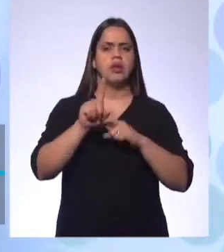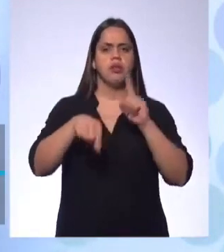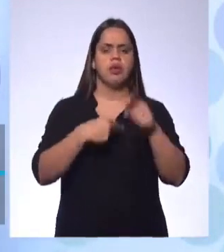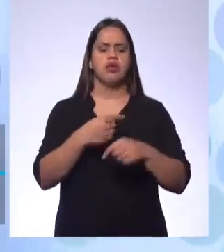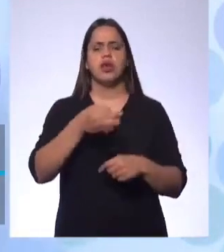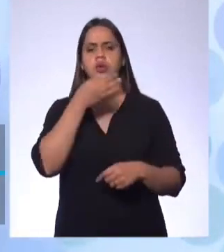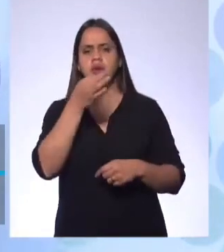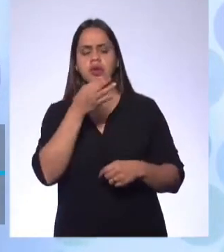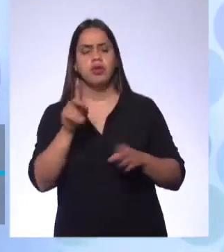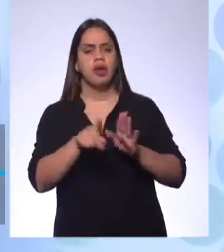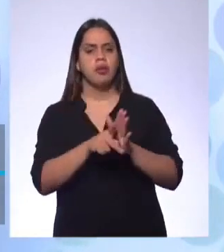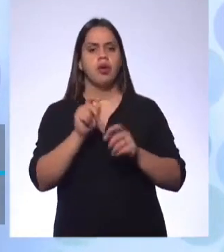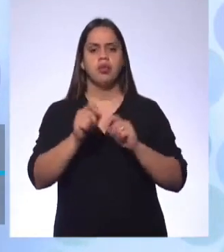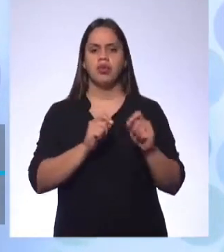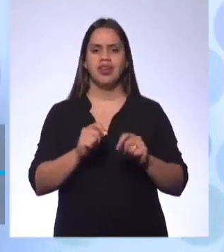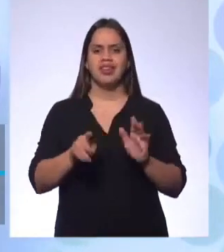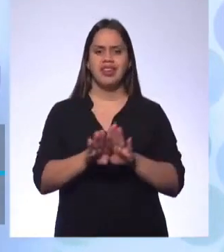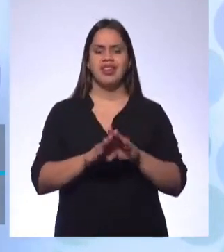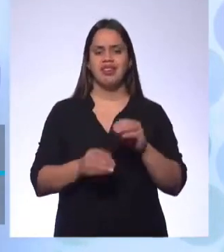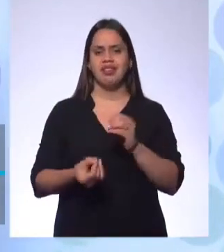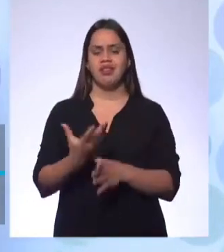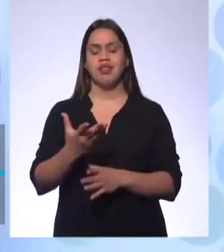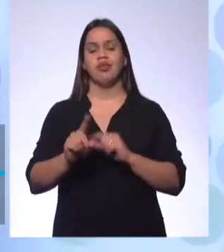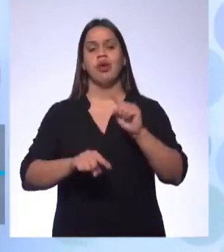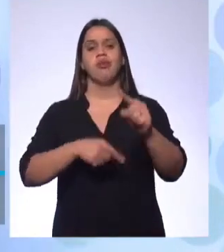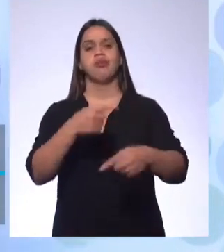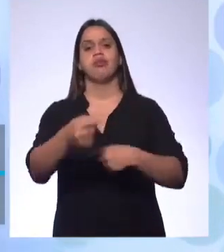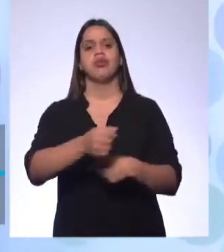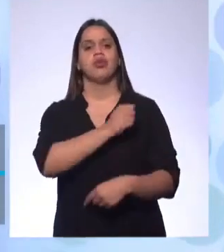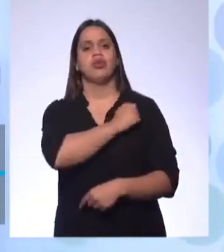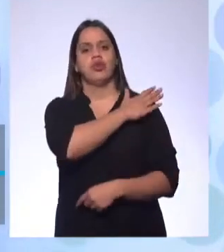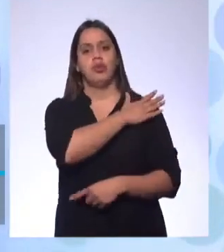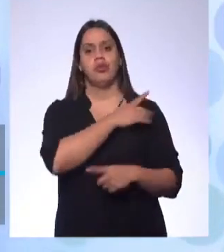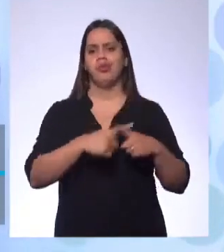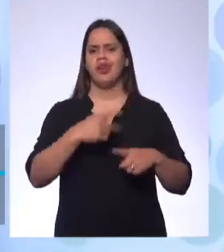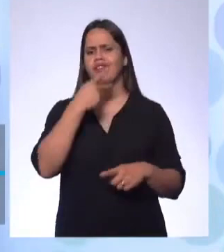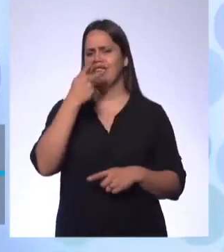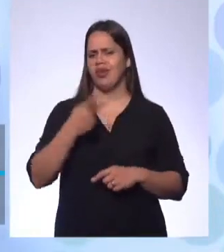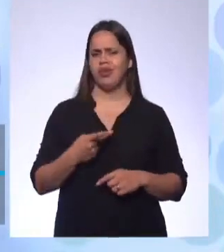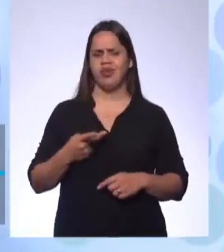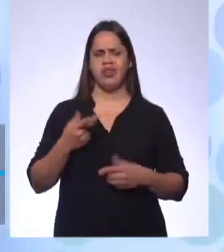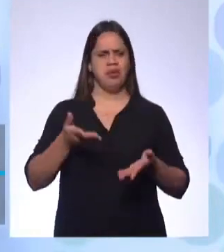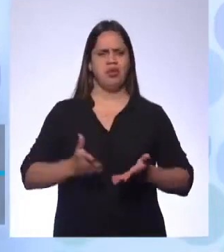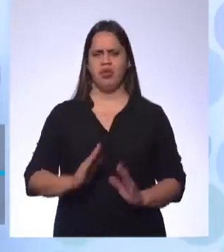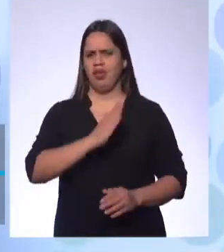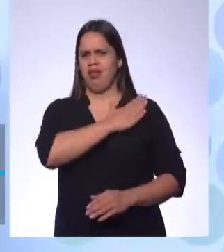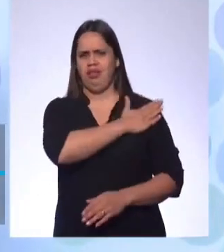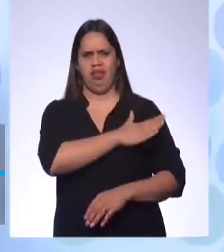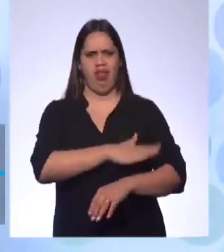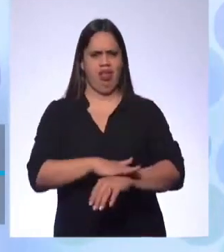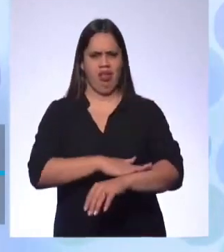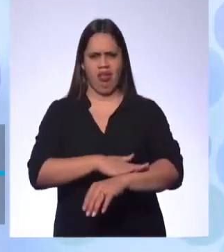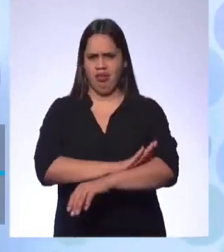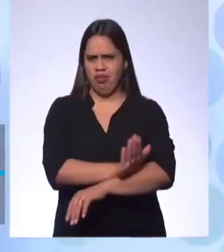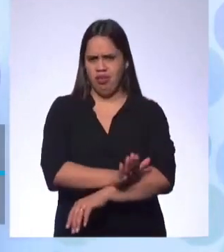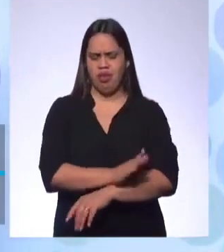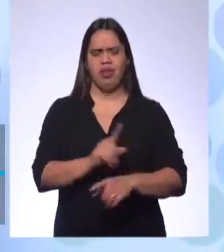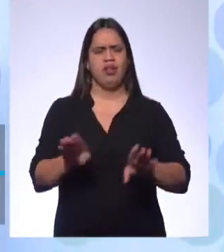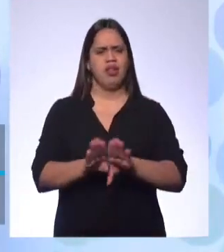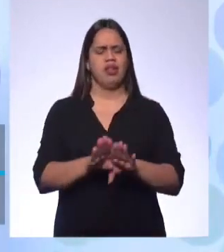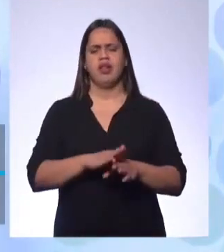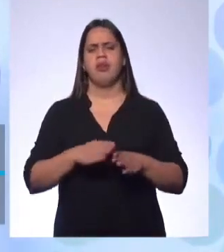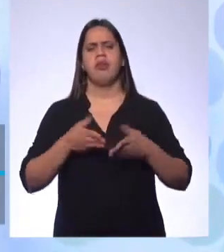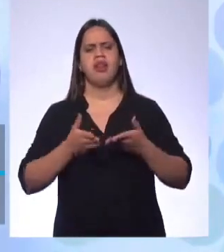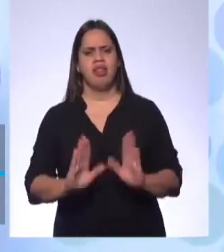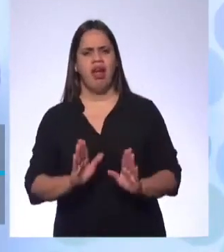passada a Fabi trouxe um elemento muito importante, que é: ninguém nasce preconceituoso. Ninguém nasce racista, ninguém nasce machista,